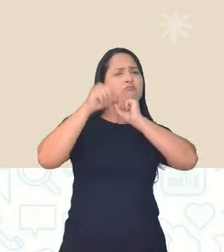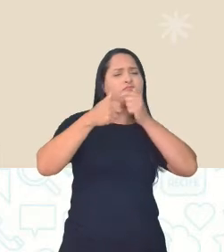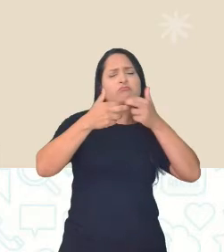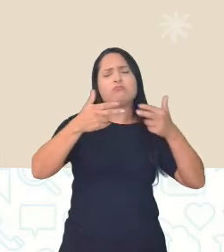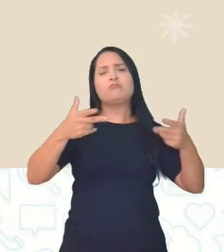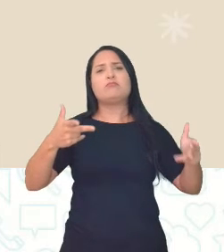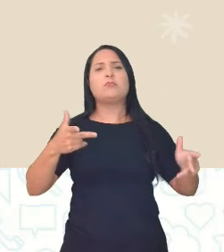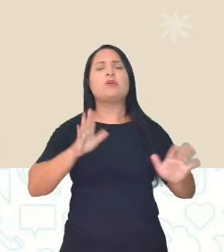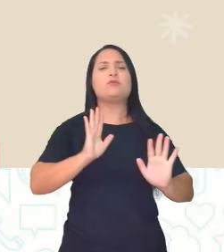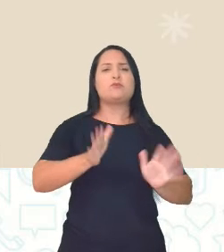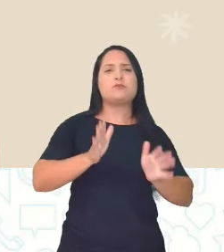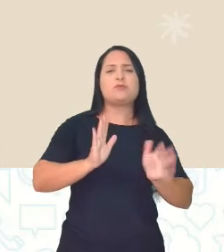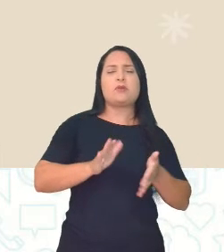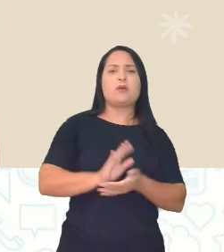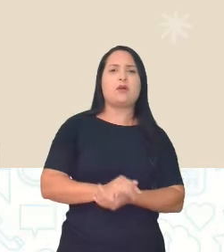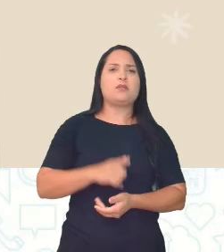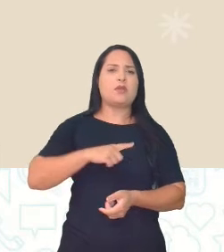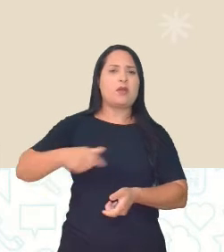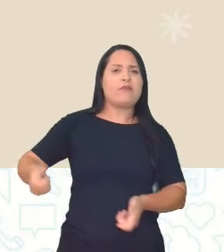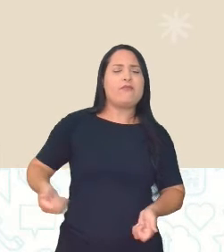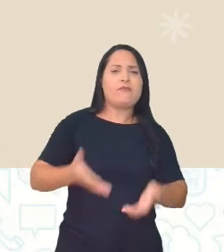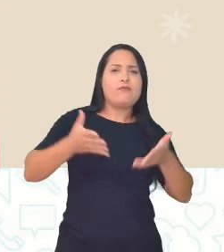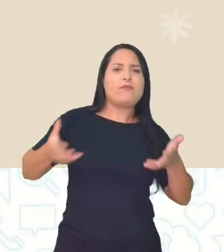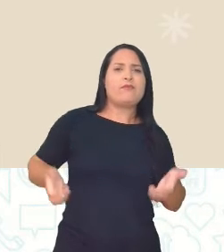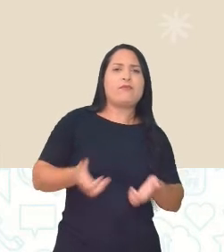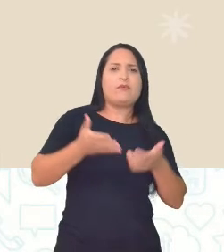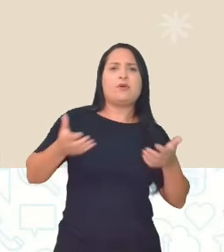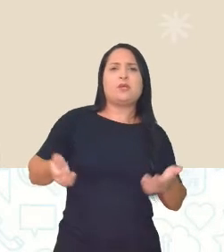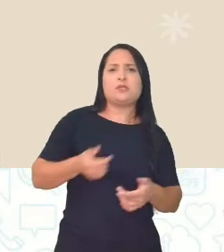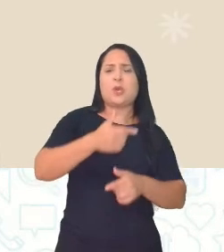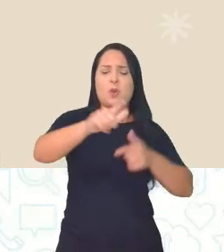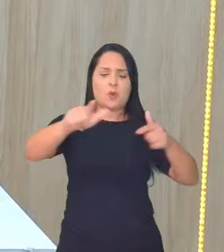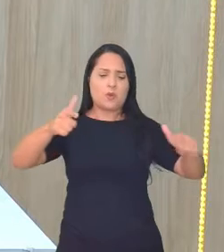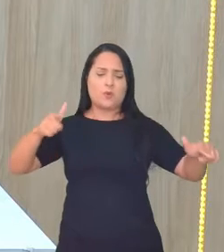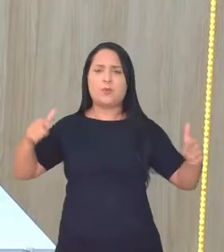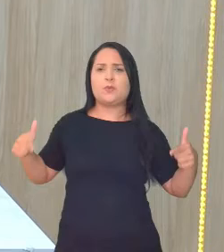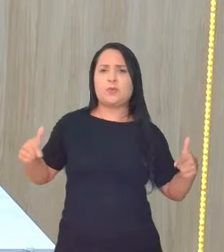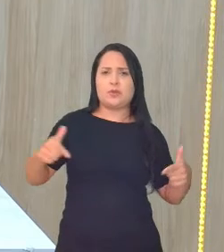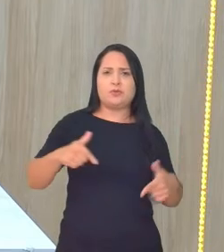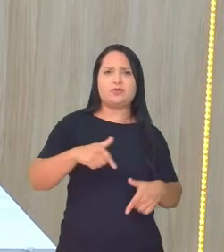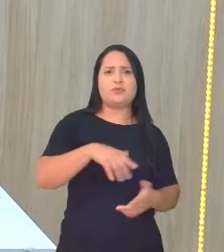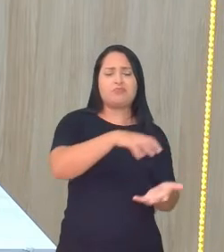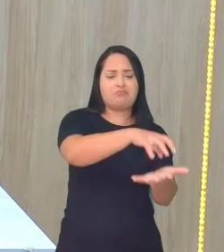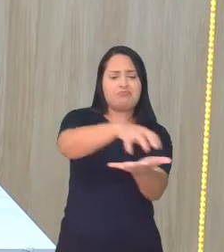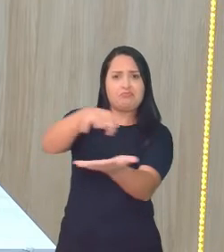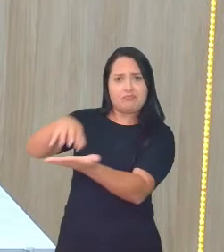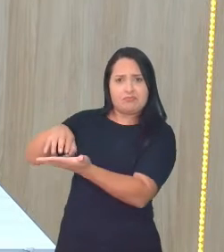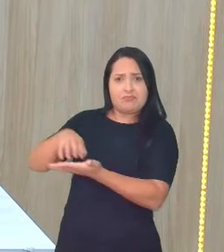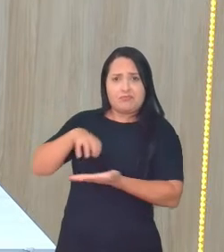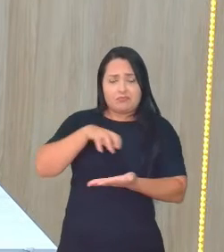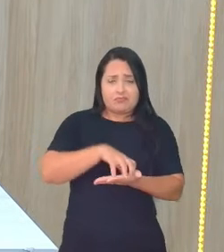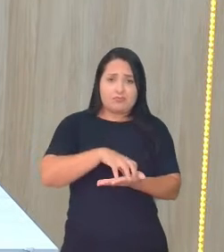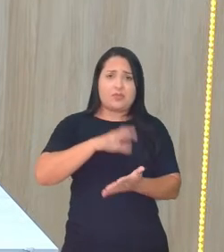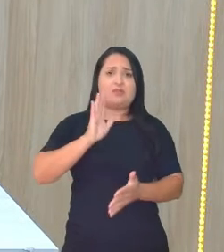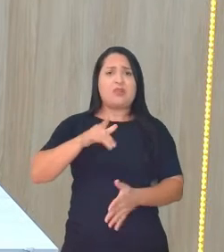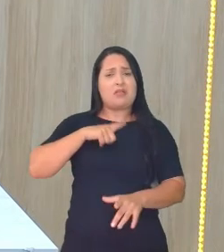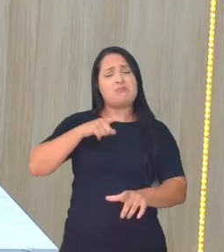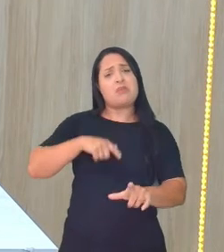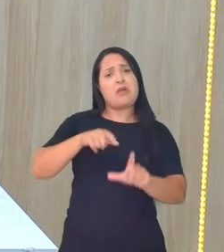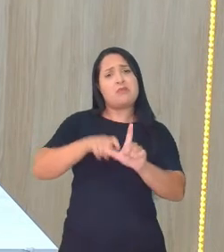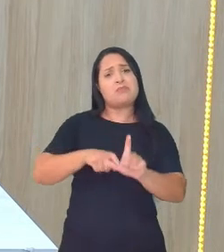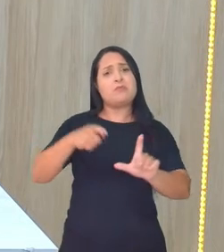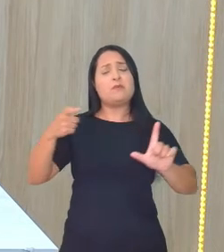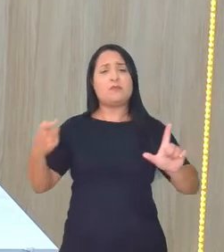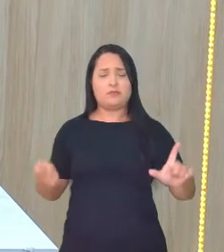já estavam vindo influenciados por essas outras colônias, né, que já estavam se tornando